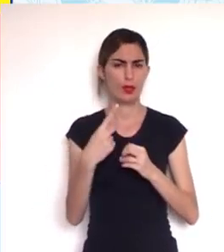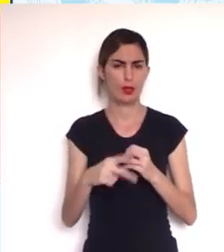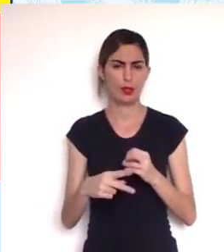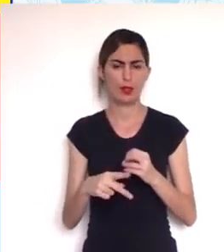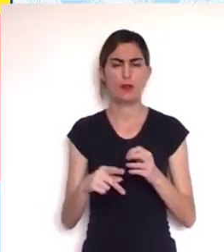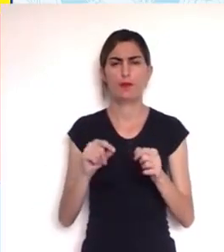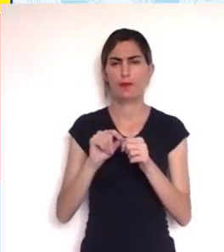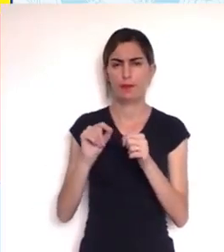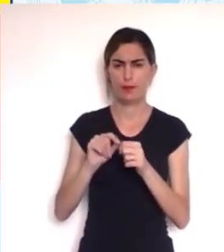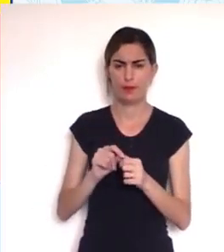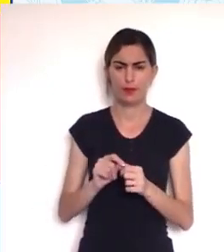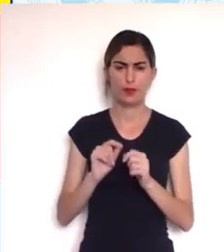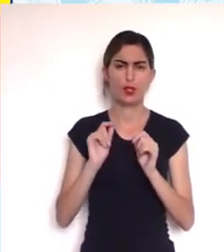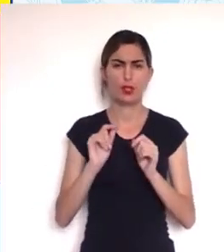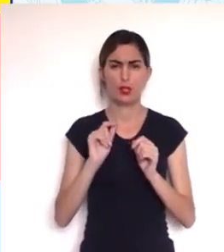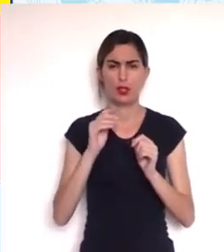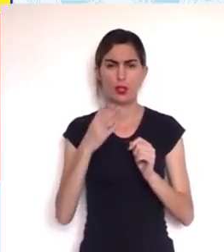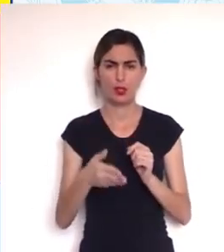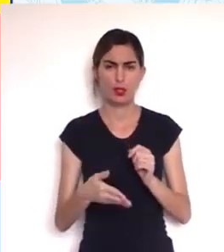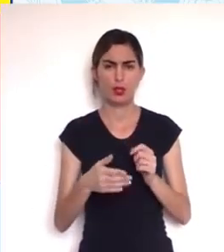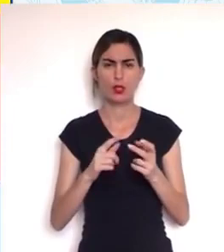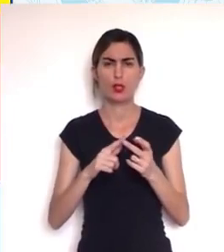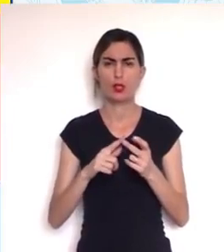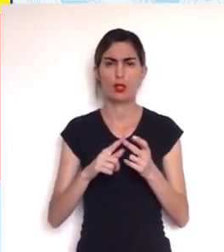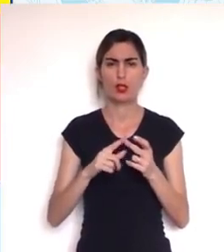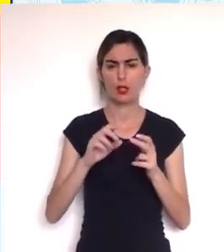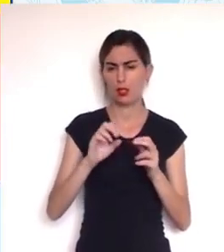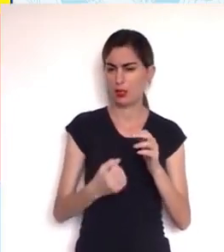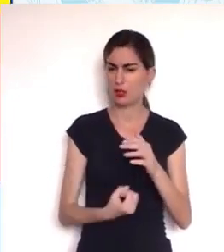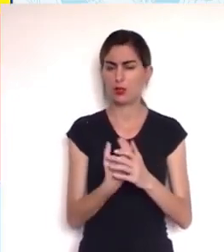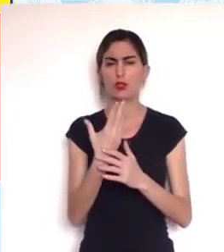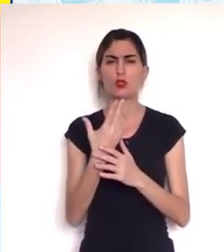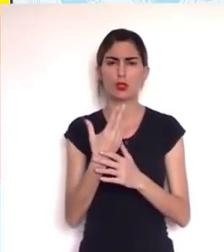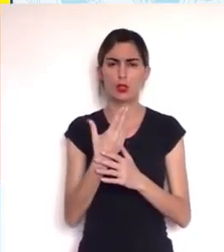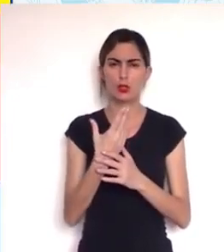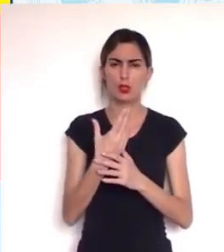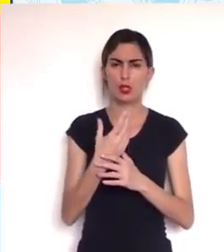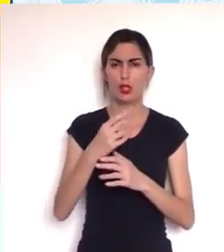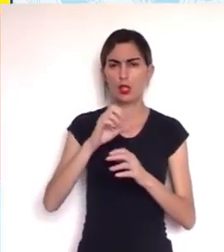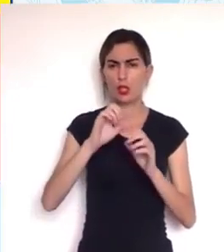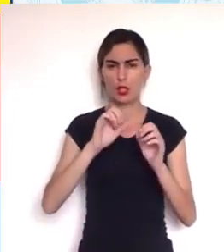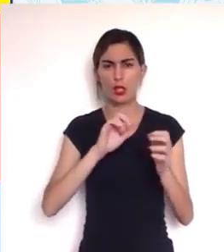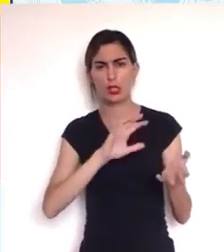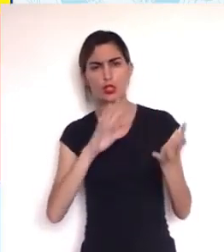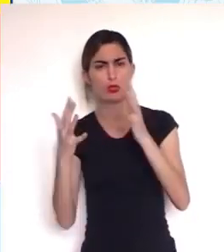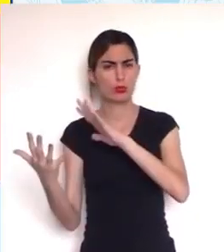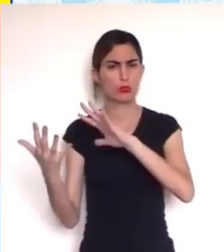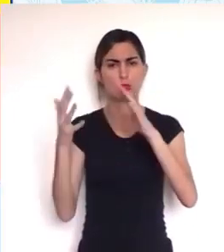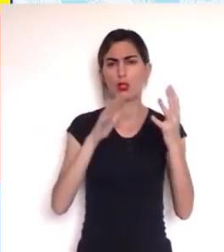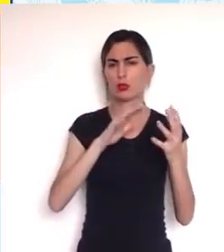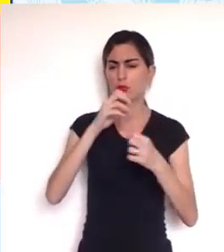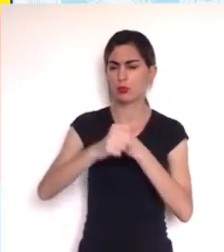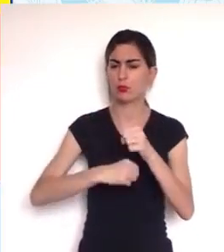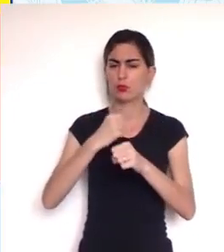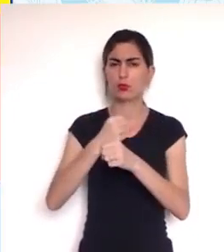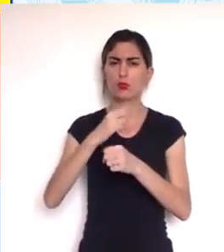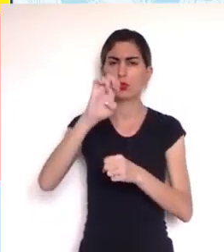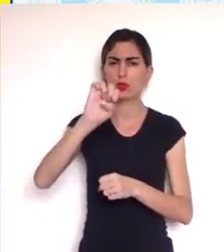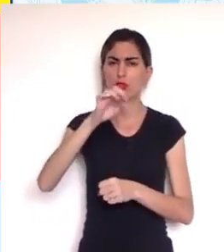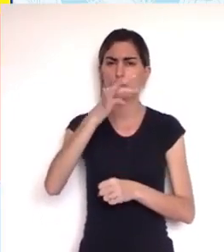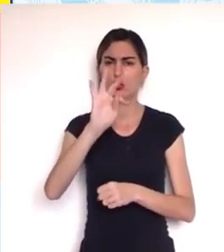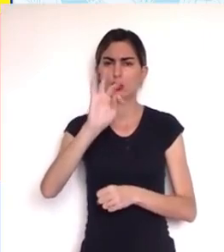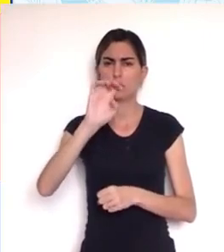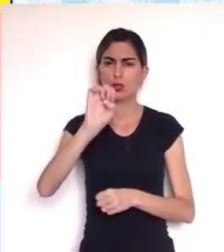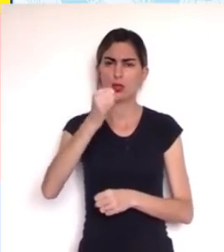ser responsável direto pela existência das estações do ano. Estações do